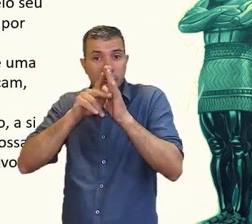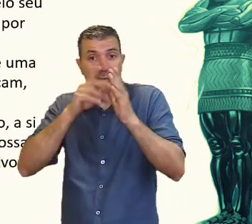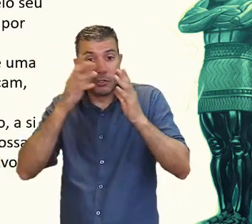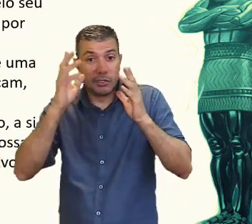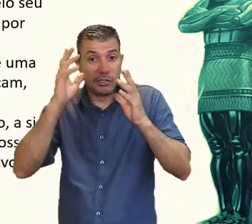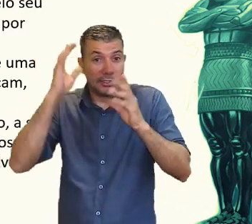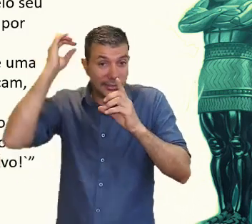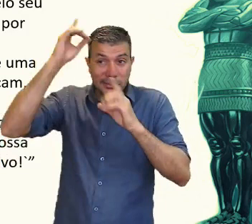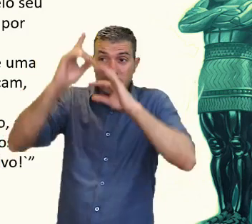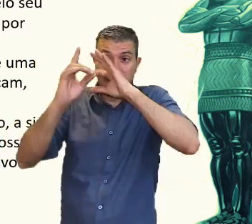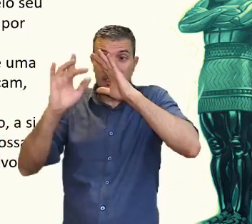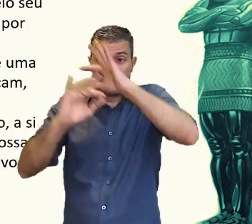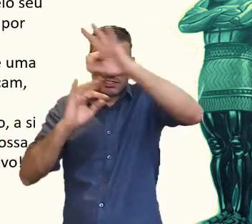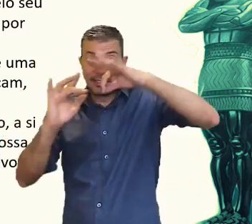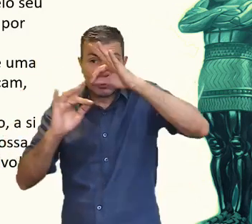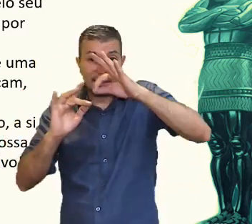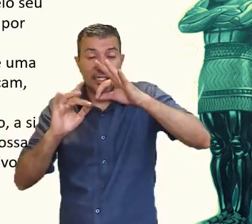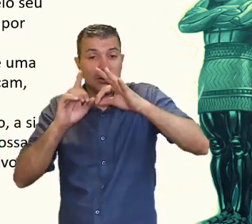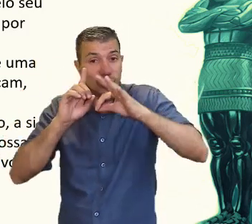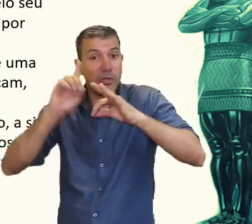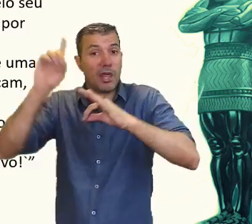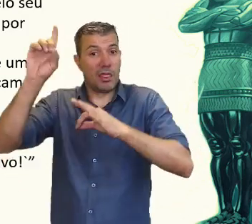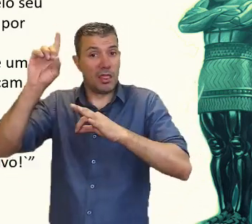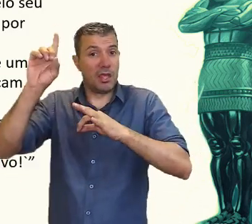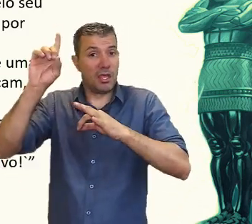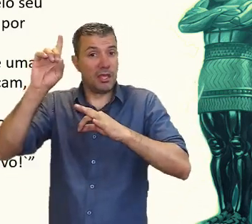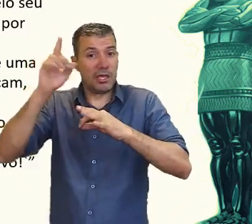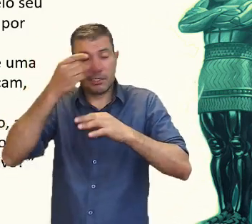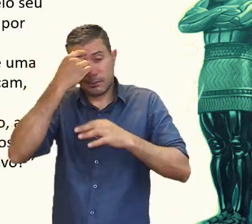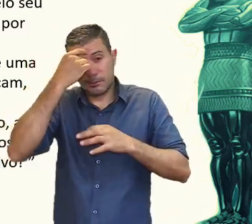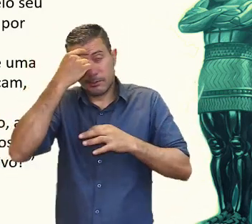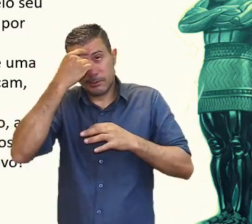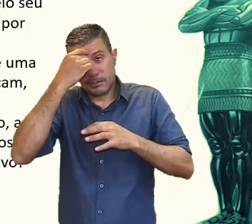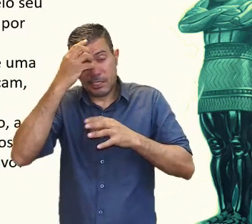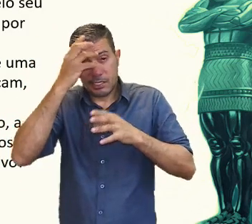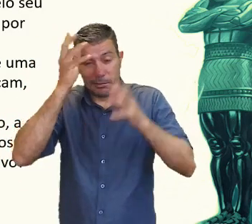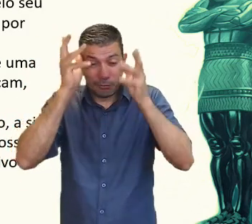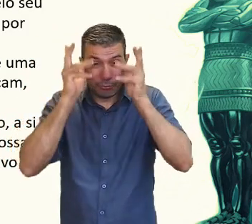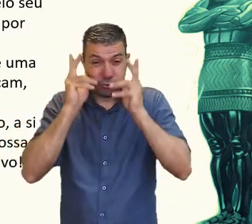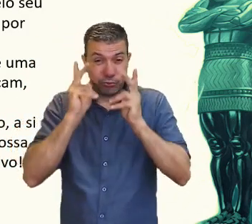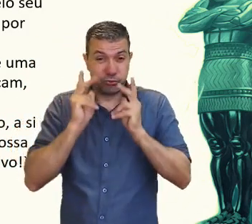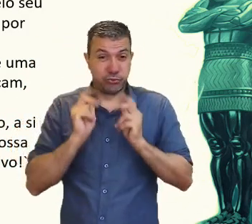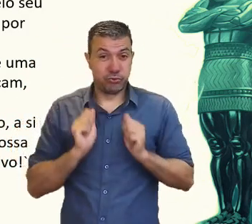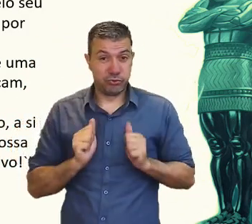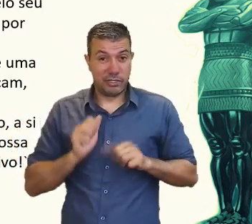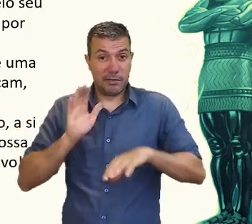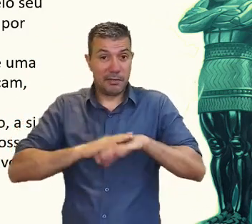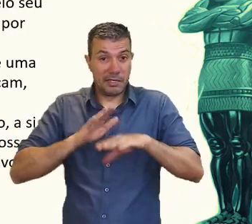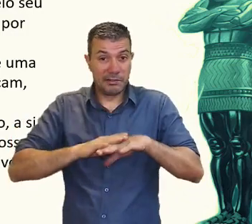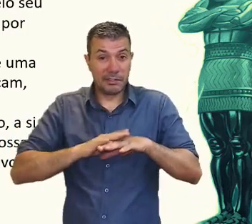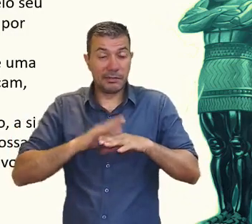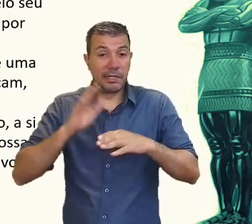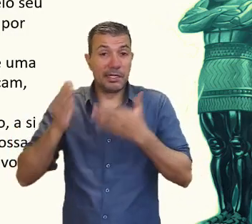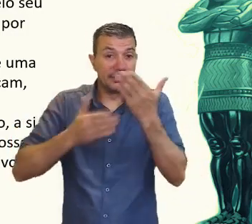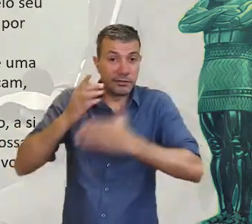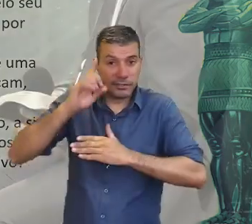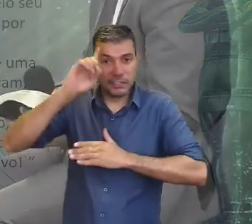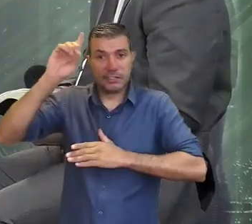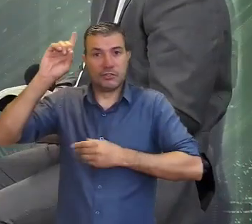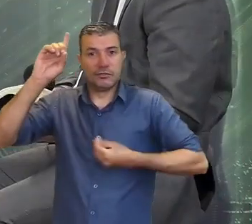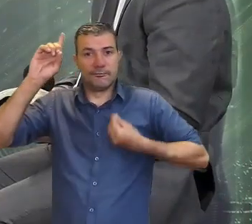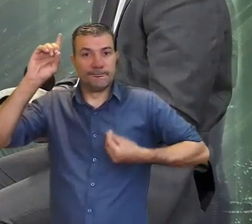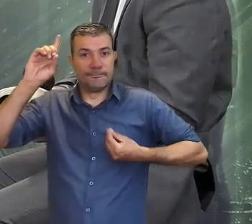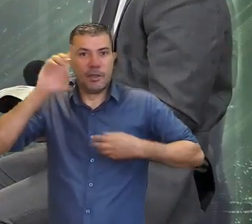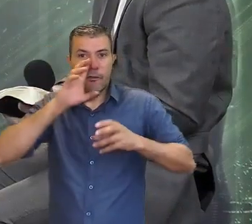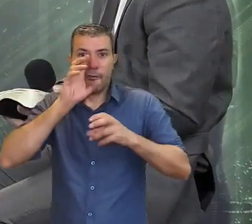a Deus, purificará as vossas consciências das obras mortas, para servirdes ao Deus vivo. Que